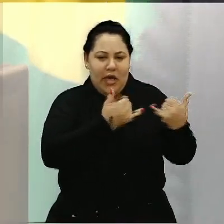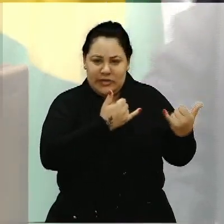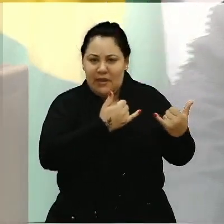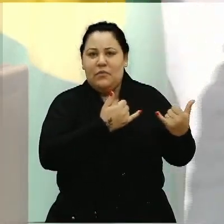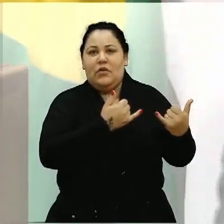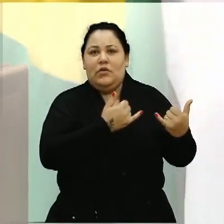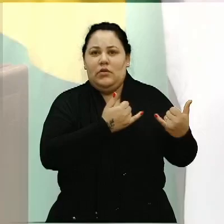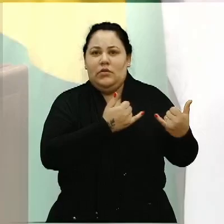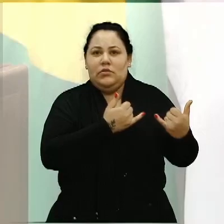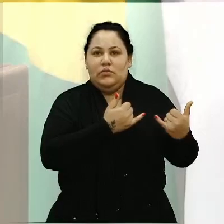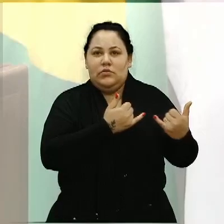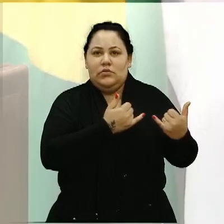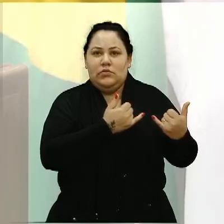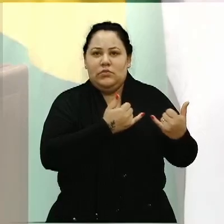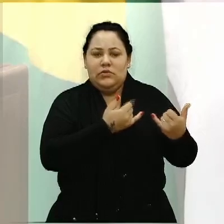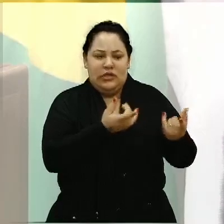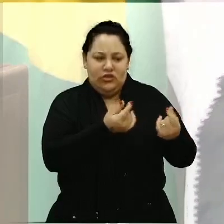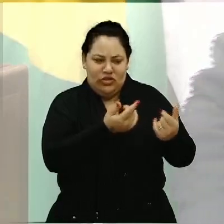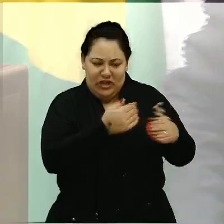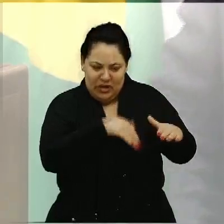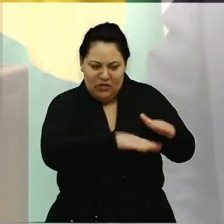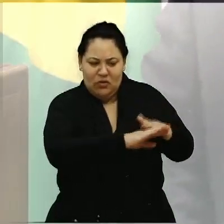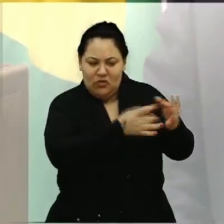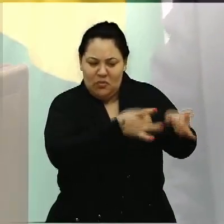do travesseiro, eu acho que está errado.